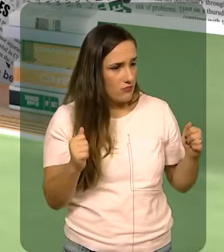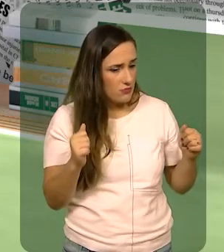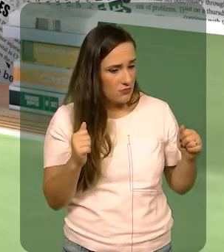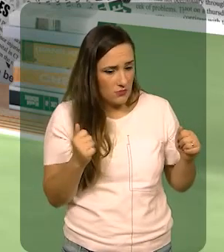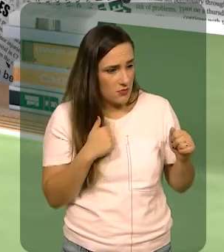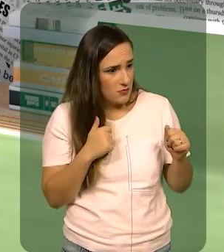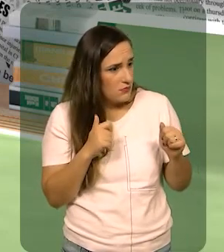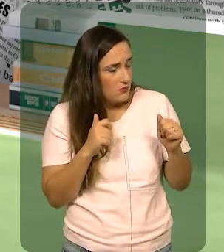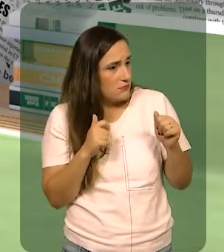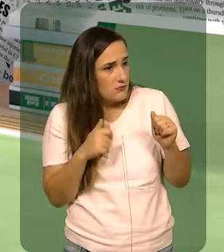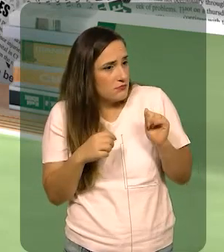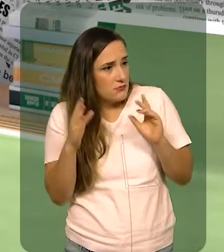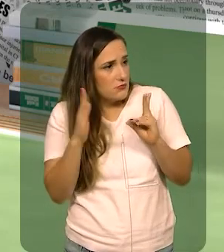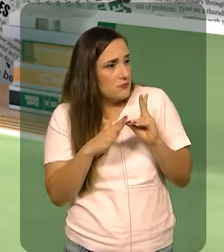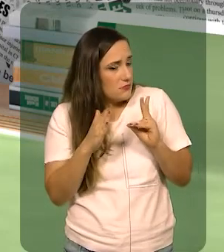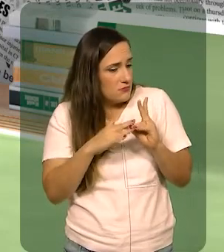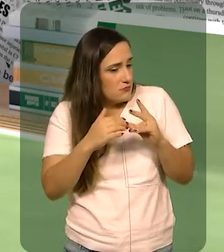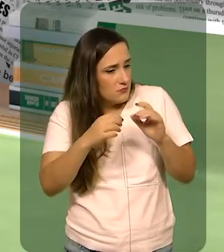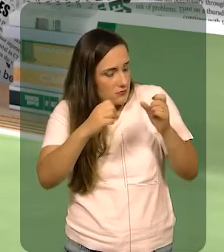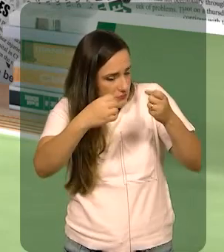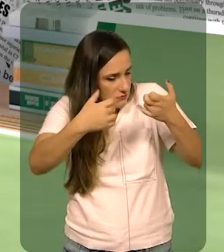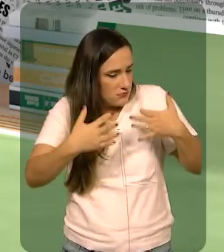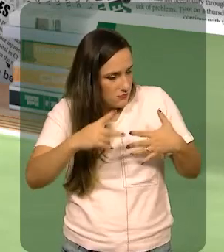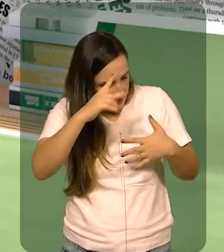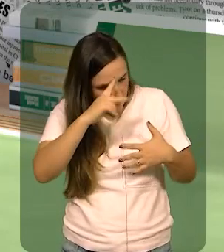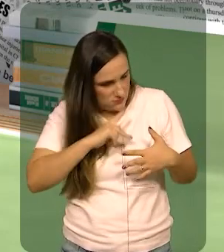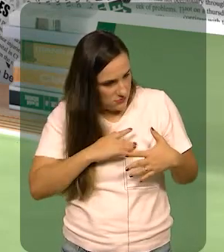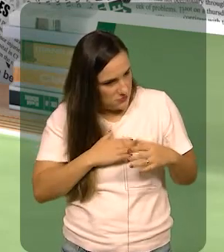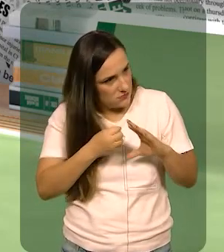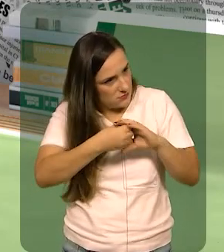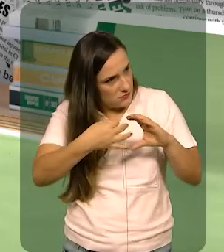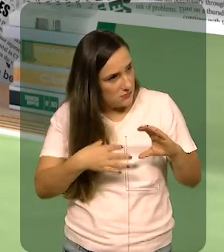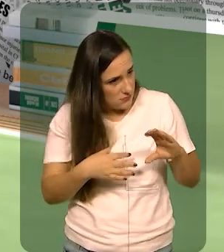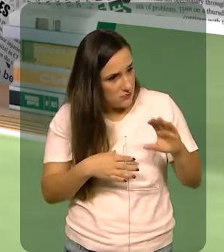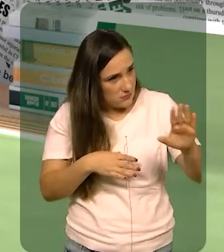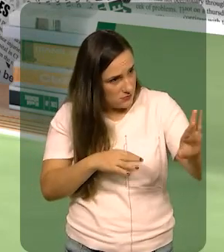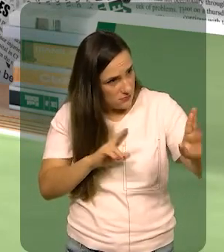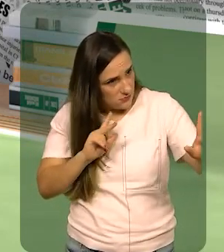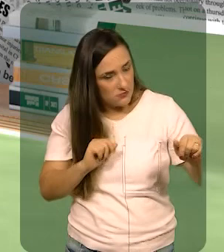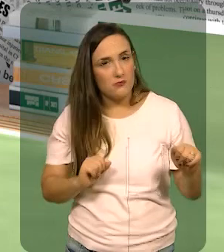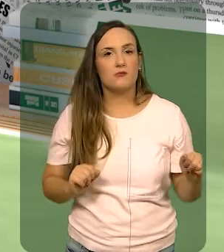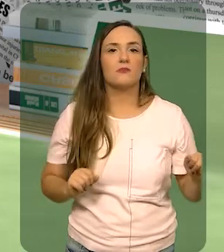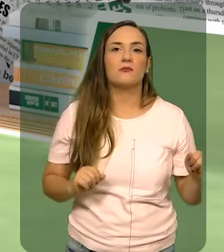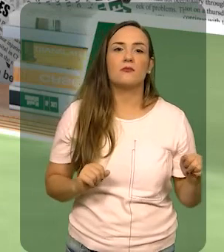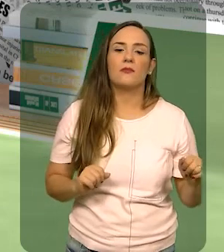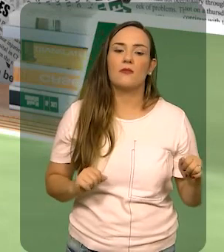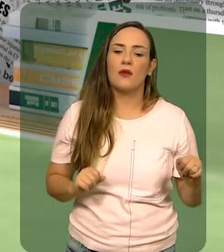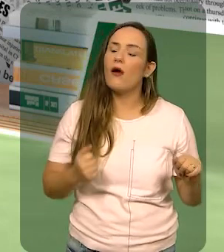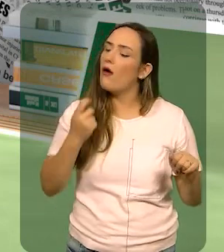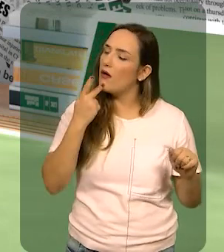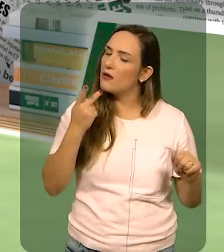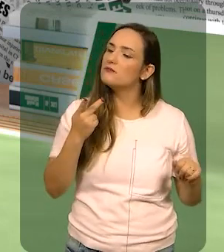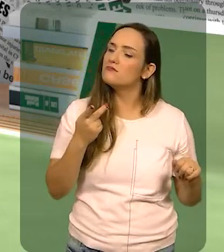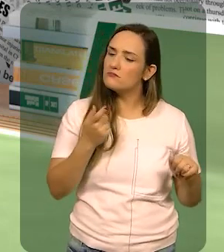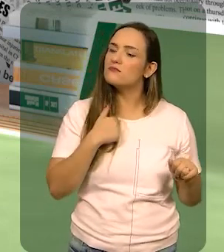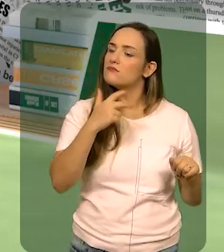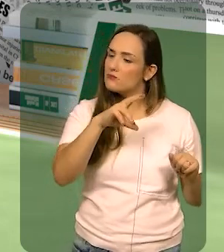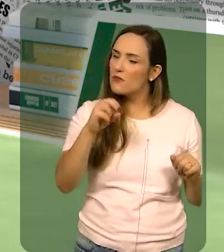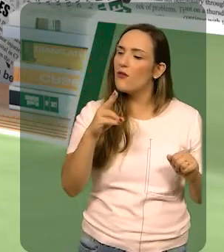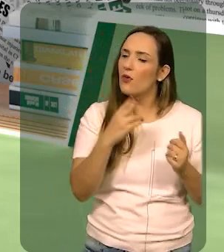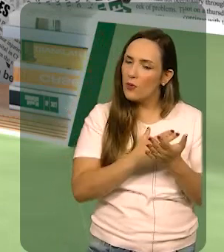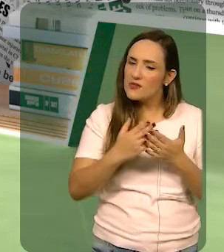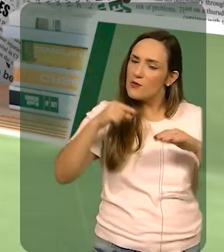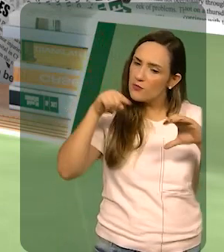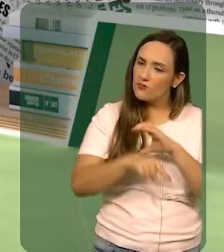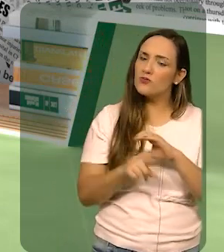minha especificidade e você com a sua especificidade. Aí comecei a encarar. Opa, isso aqui vai ser uma barreira de luta, né? Aí eu